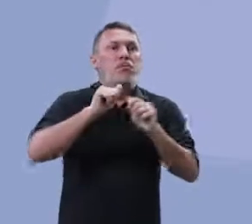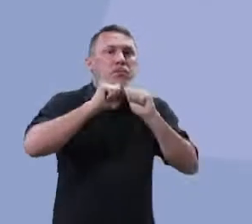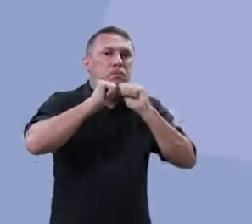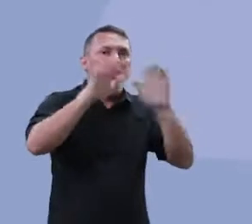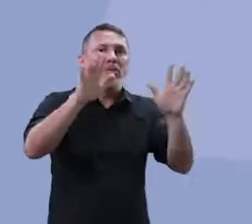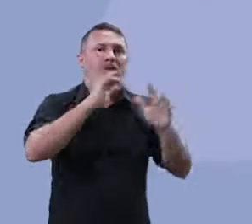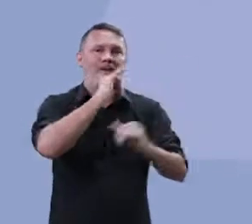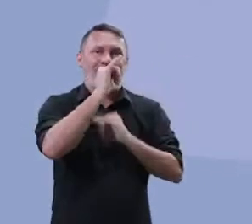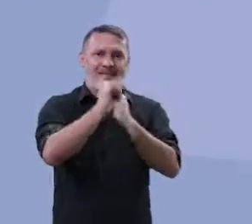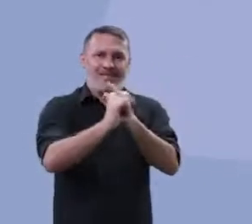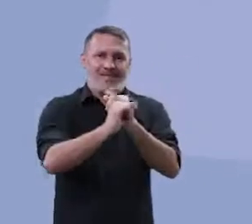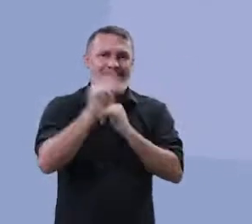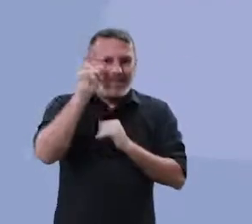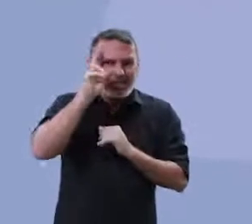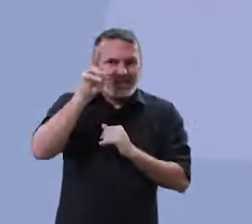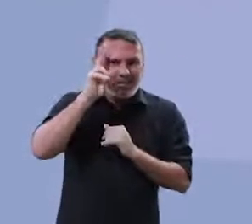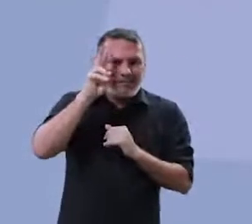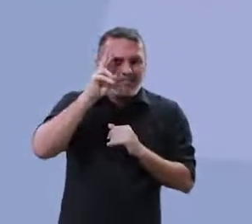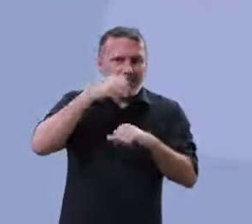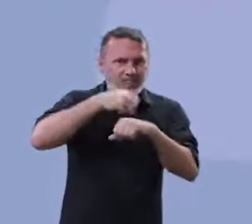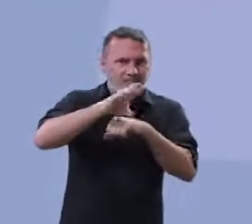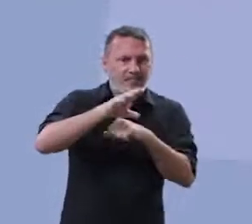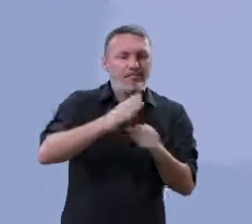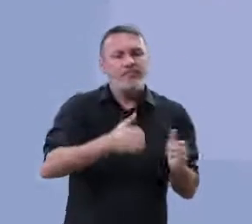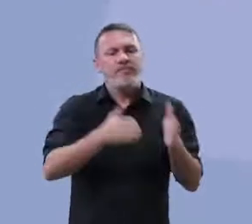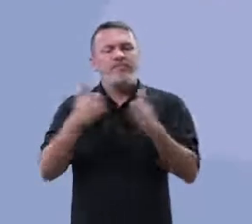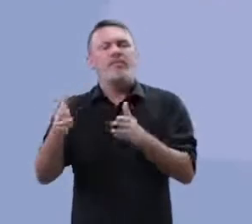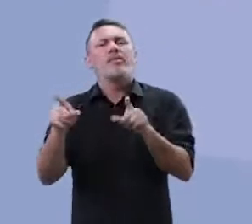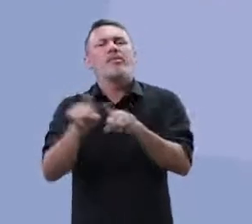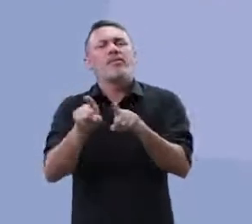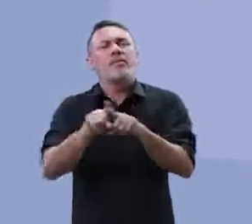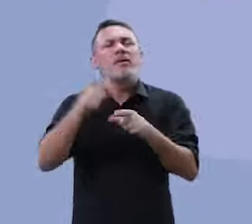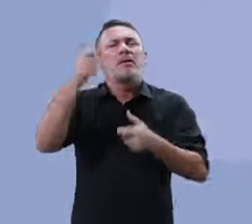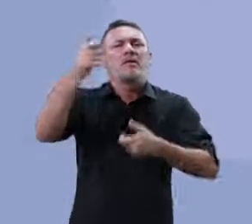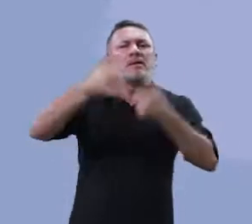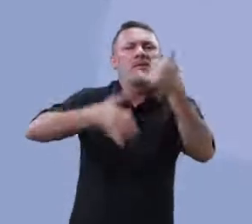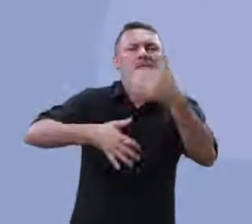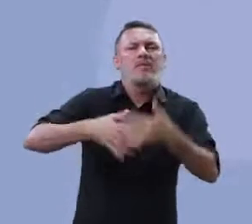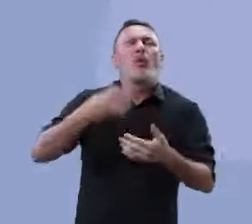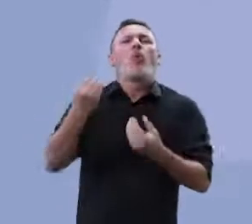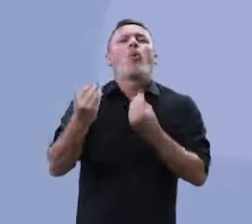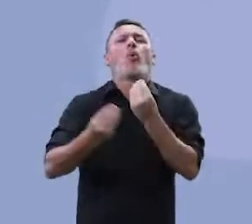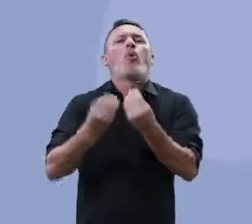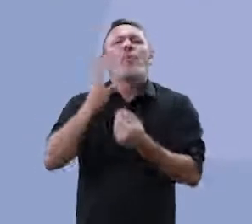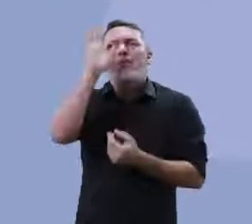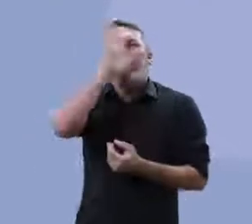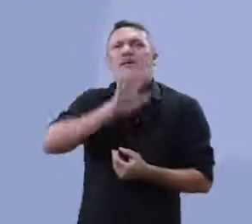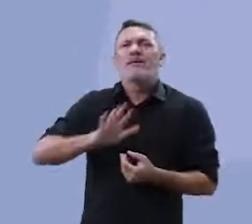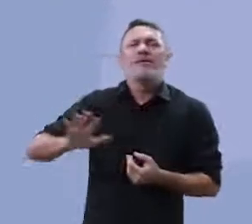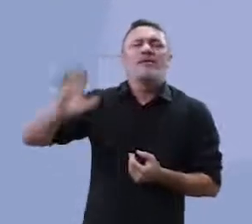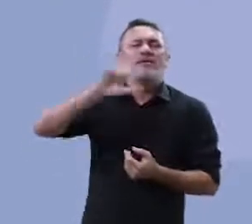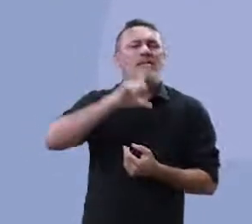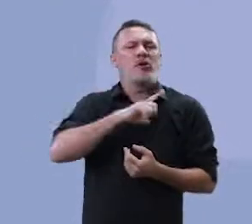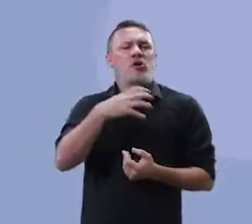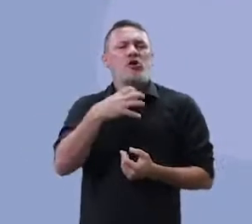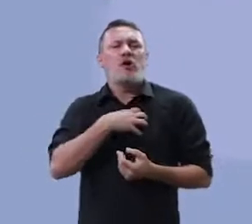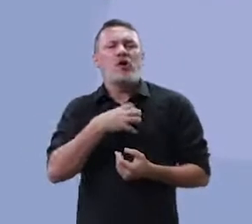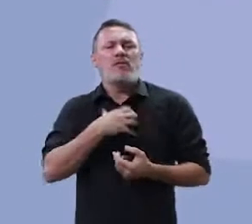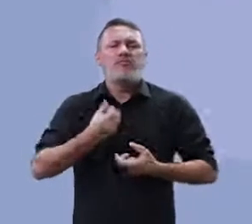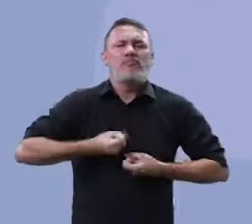bullying for para a internet. É o que nós chamamos de cyberbullying. Conversamos um pouquinho com vocês, falamos sobre o falar